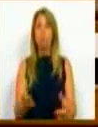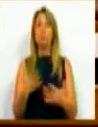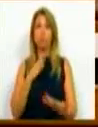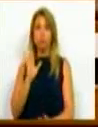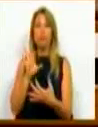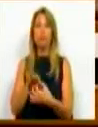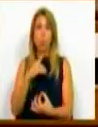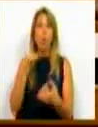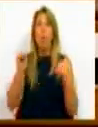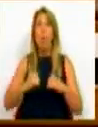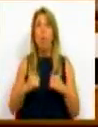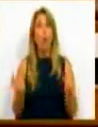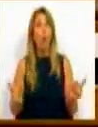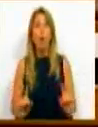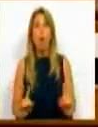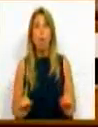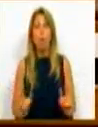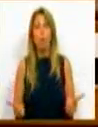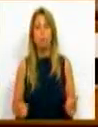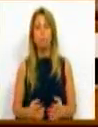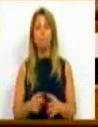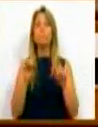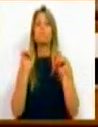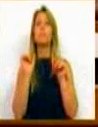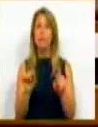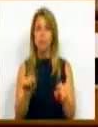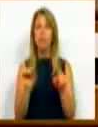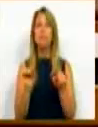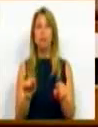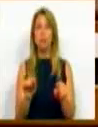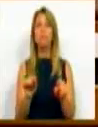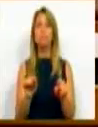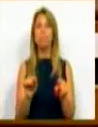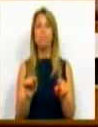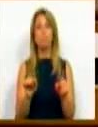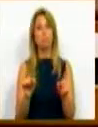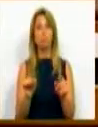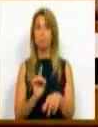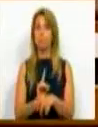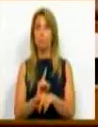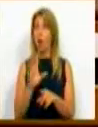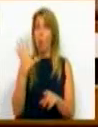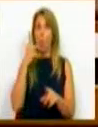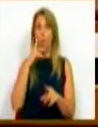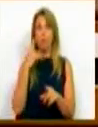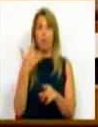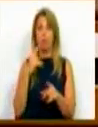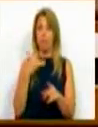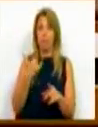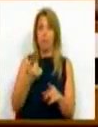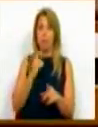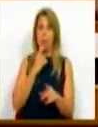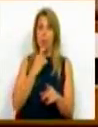quer concordemos, quer não. Assim tem sido depois do 25 de Abril, desde os